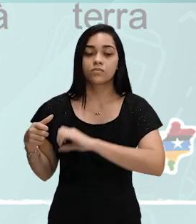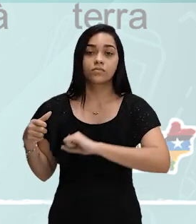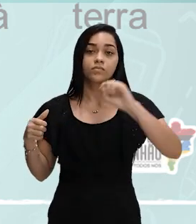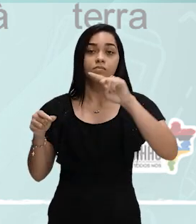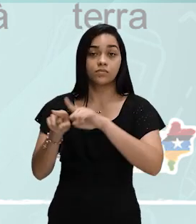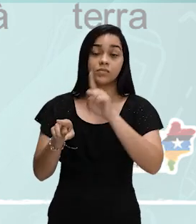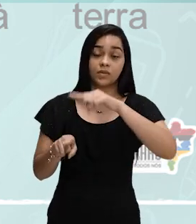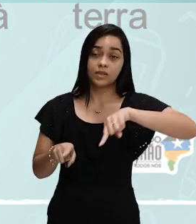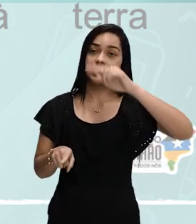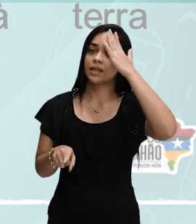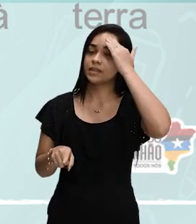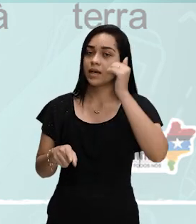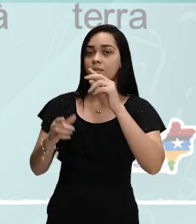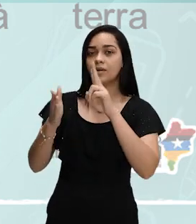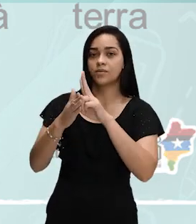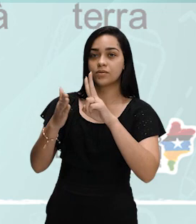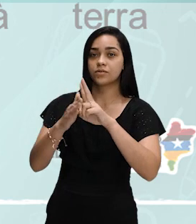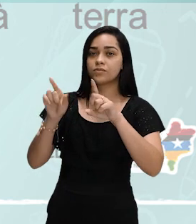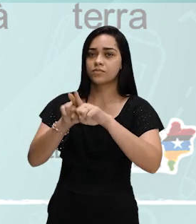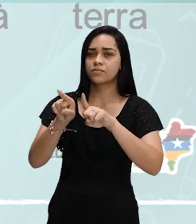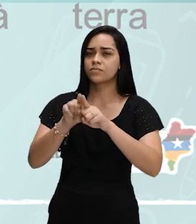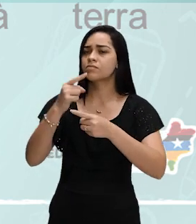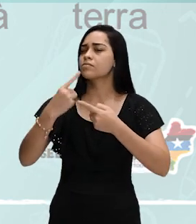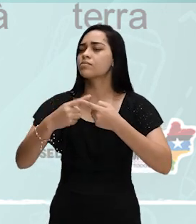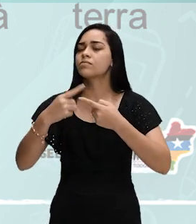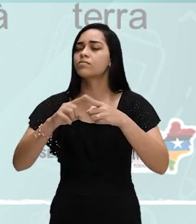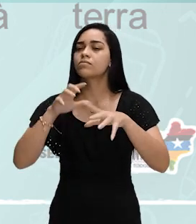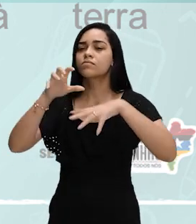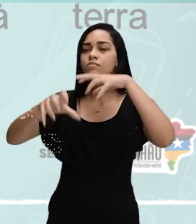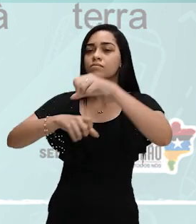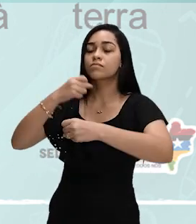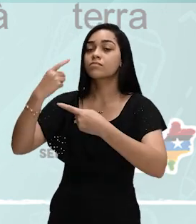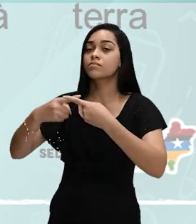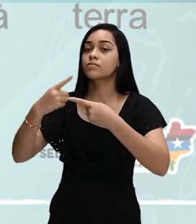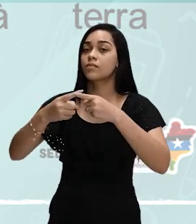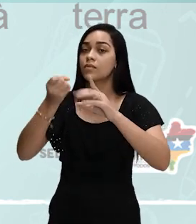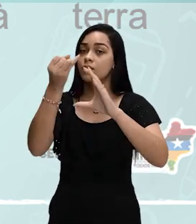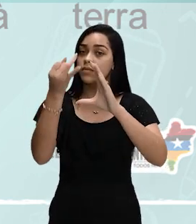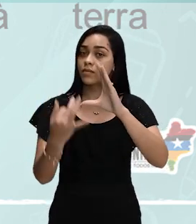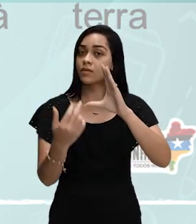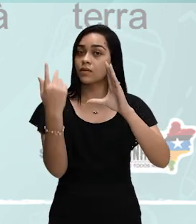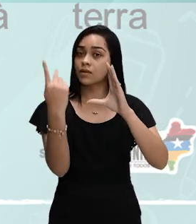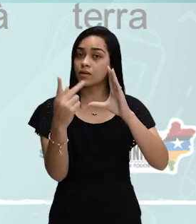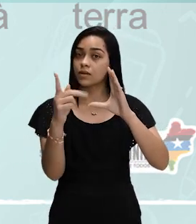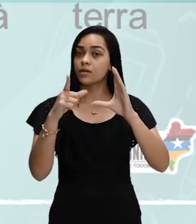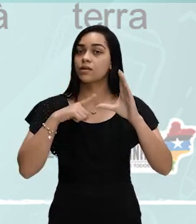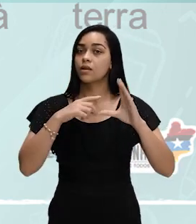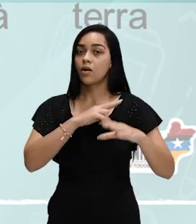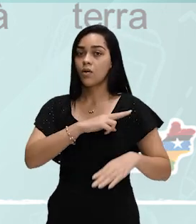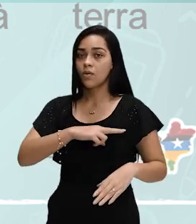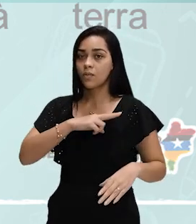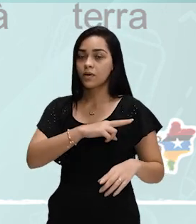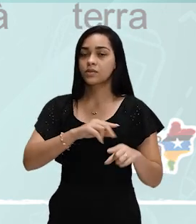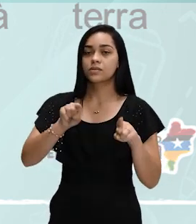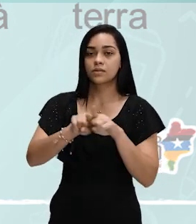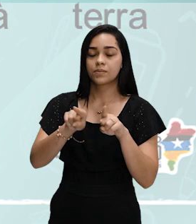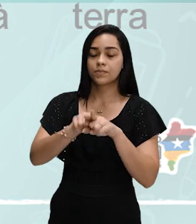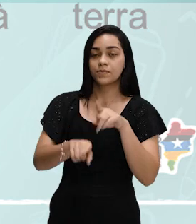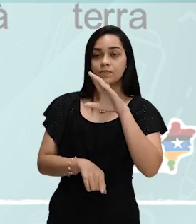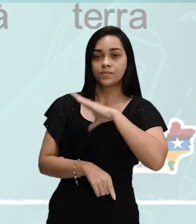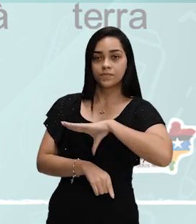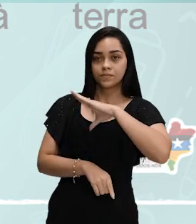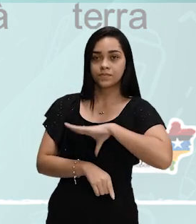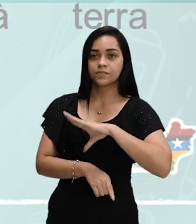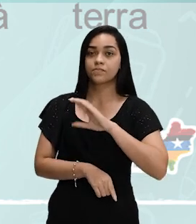que você já sabe que é o índio, né? Por que essa busca? Porque a característica do romance, né,